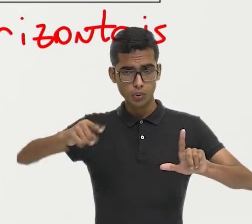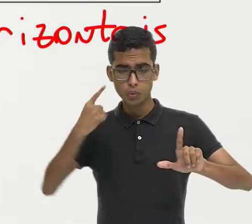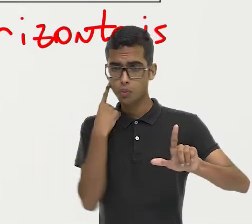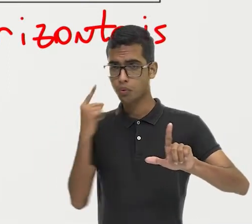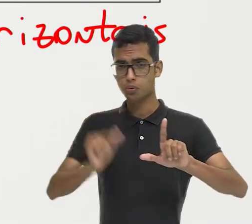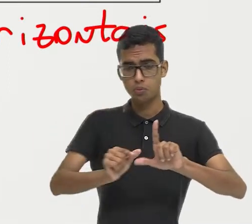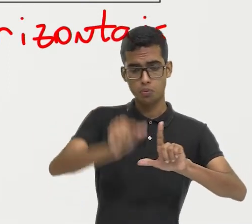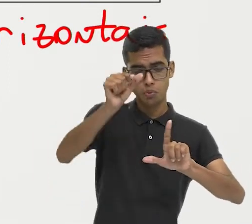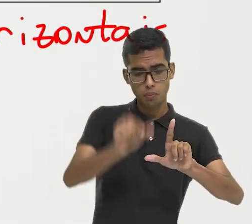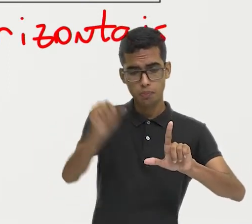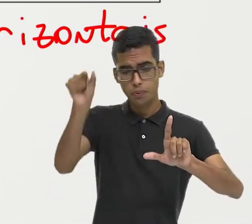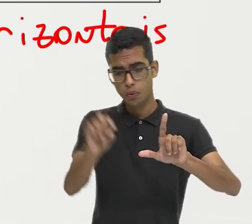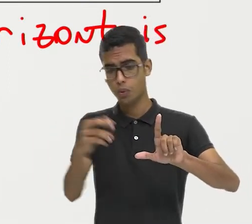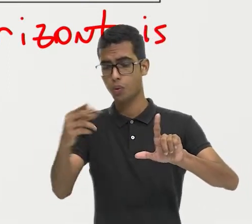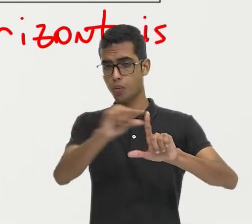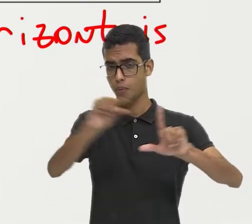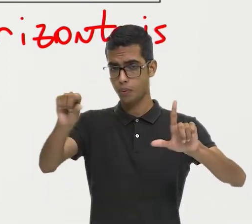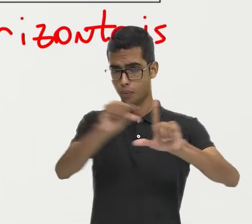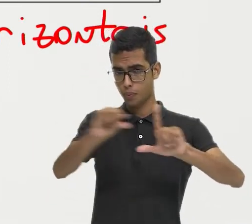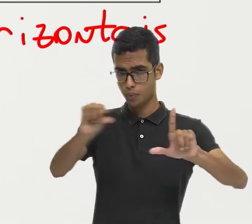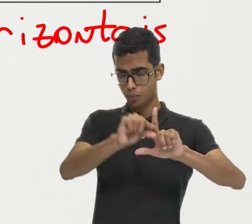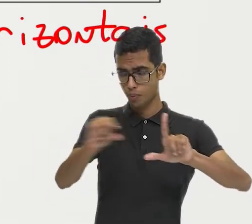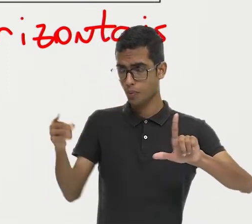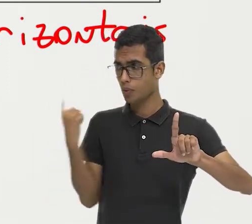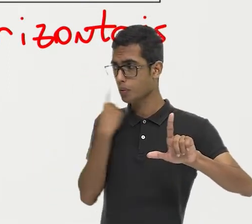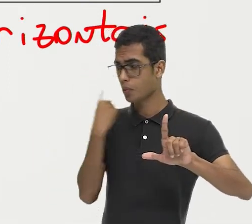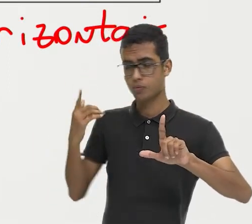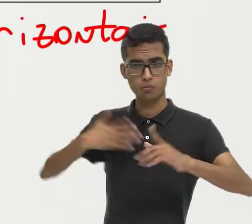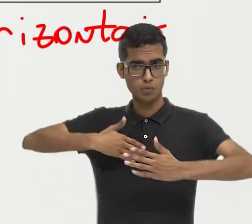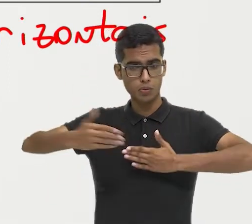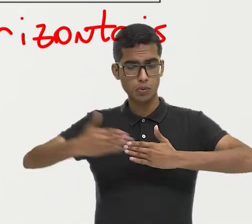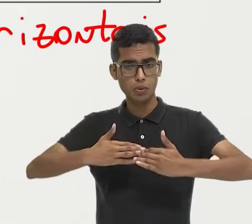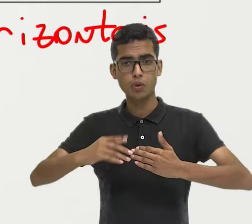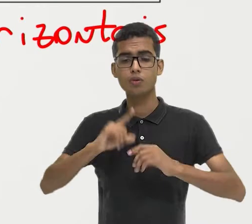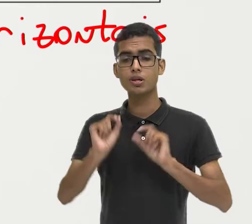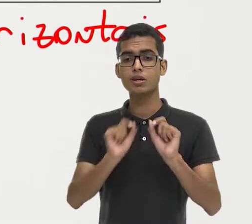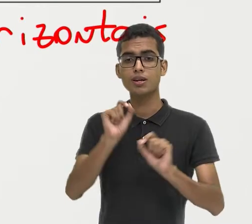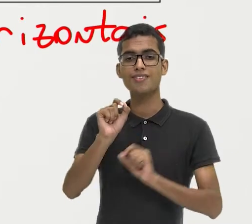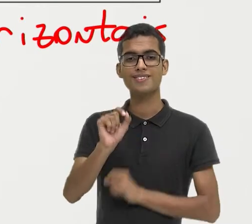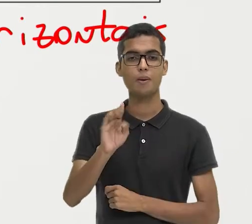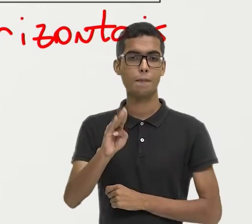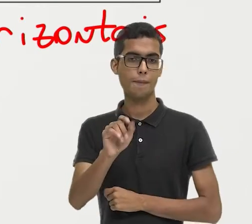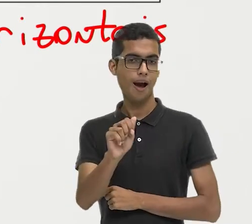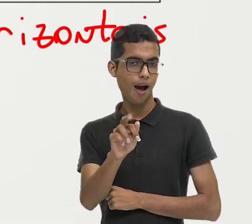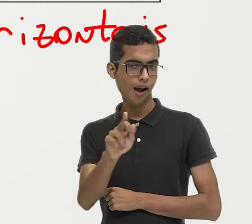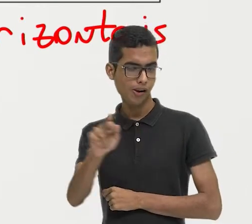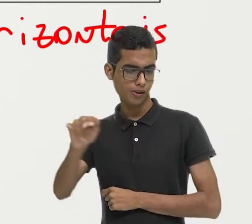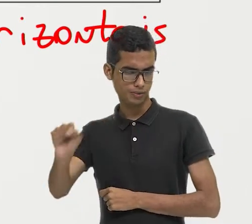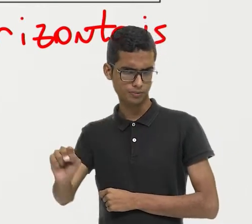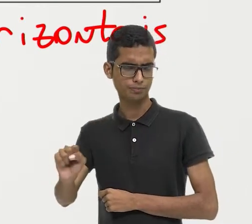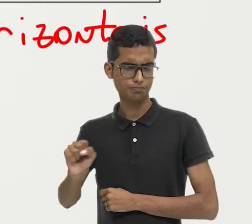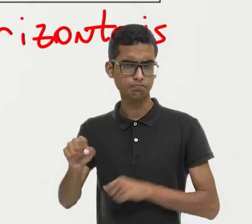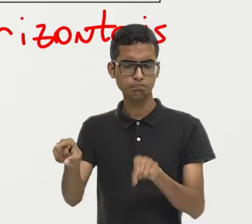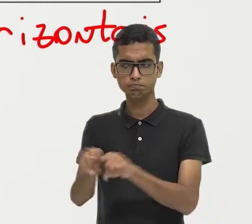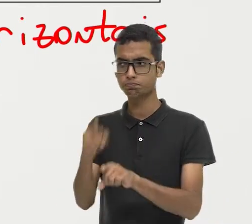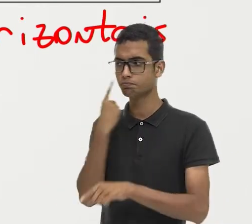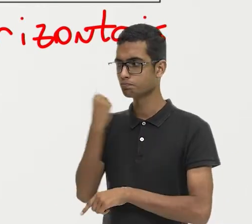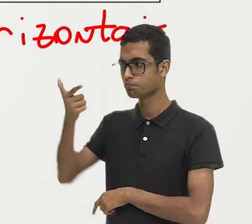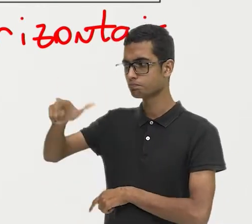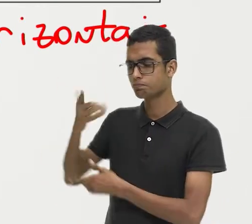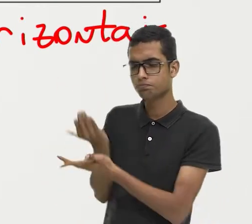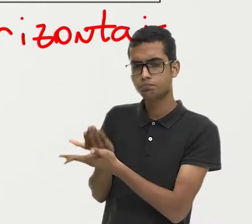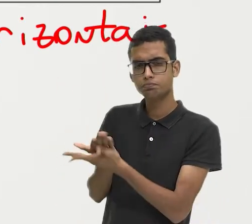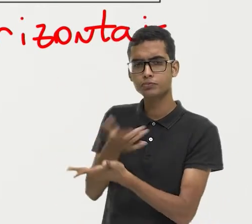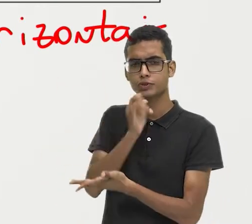do tipo, seja vertical, seja horizontal, o gráfico será de qualquer forma de barras. E aí novamente, como